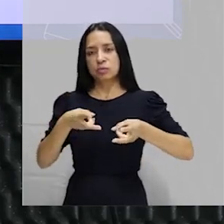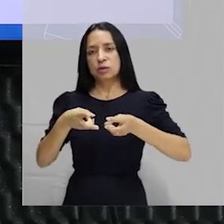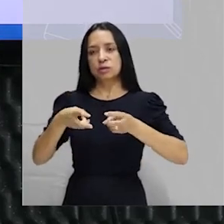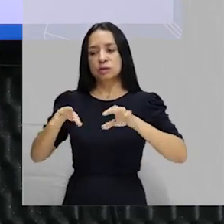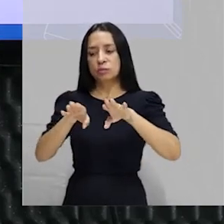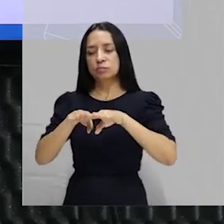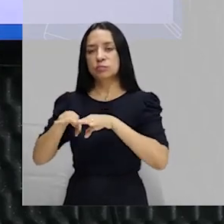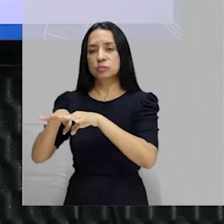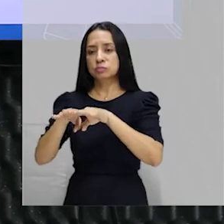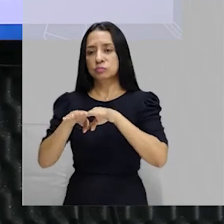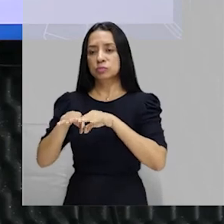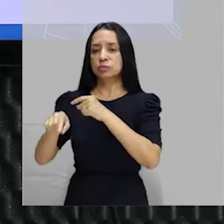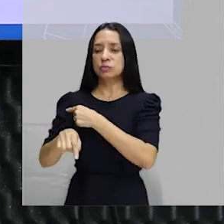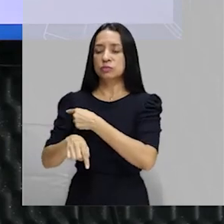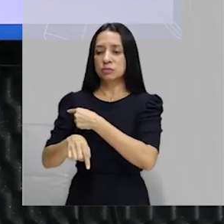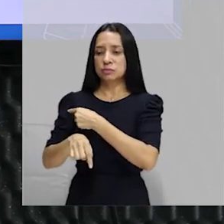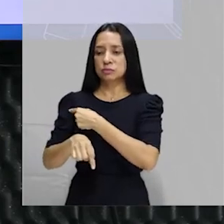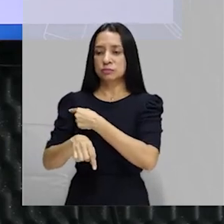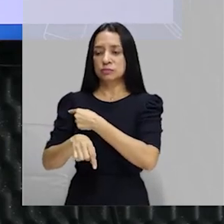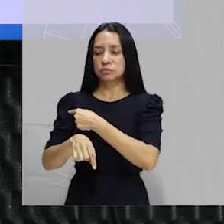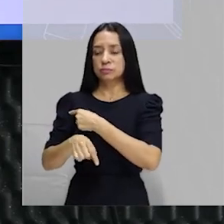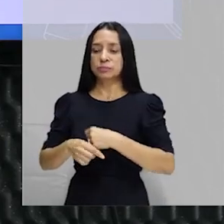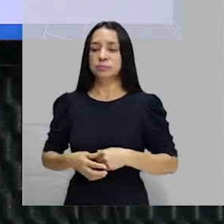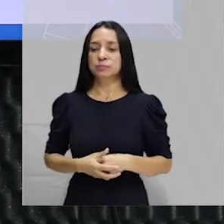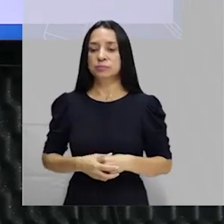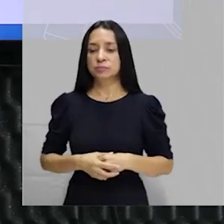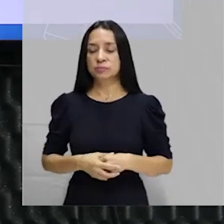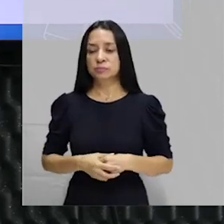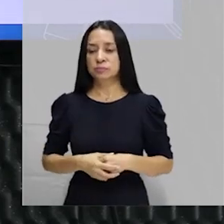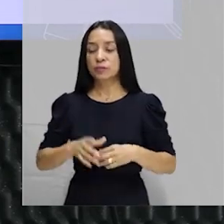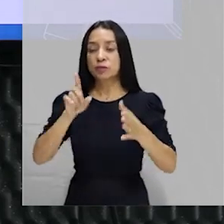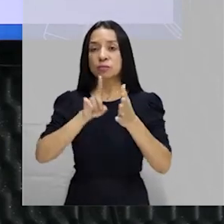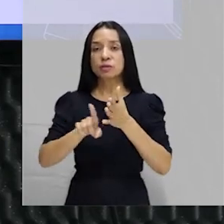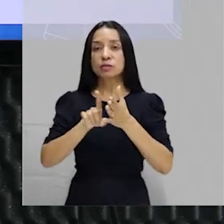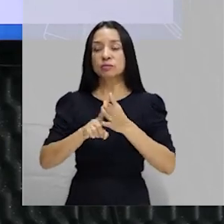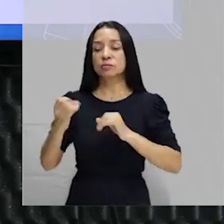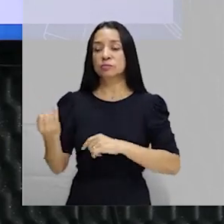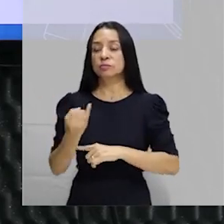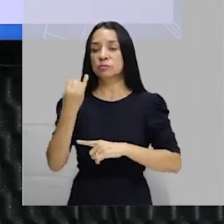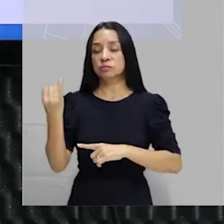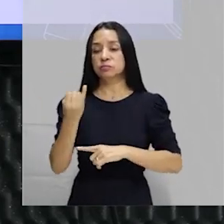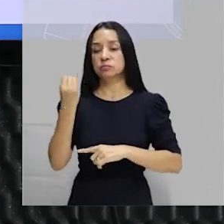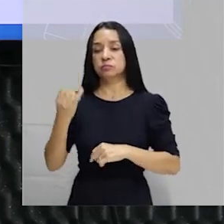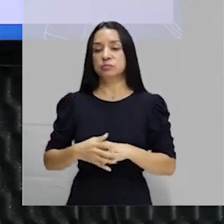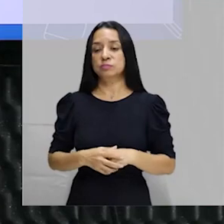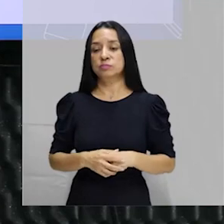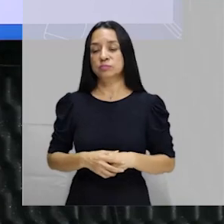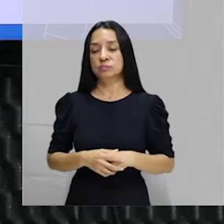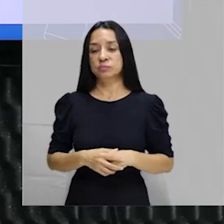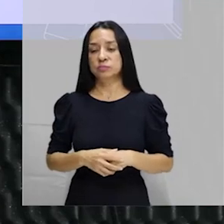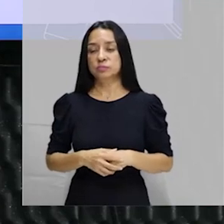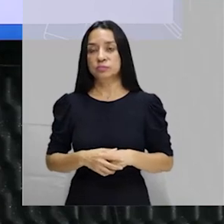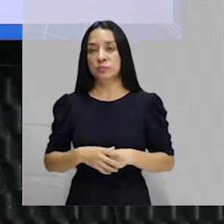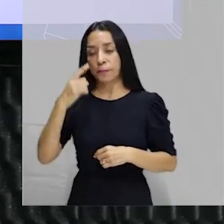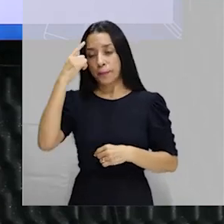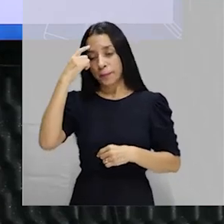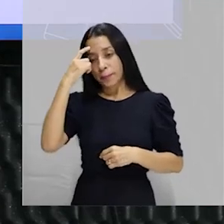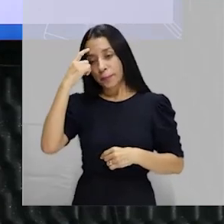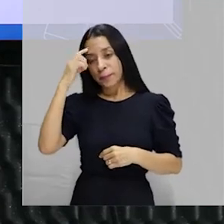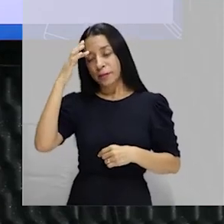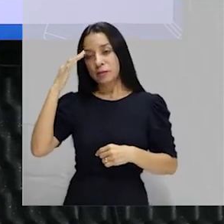de produção? Letra C, a criação de uma sociedade sem classes, será? Letra D, um Estado monárquico